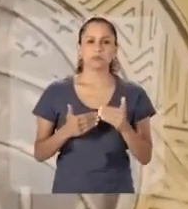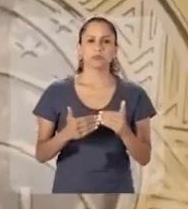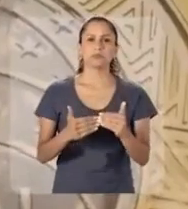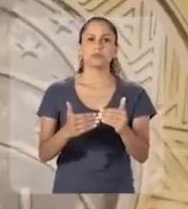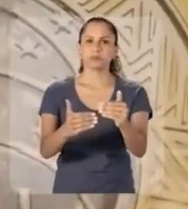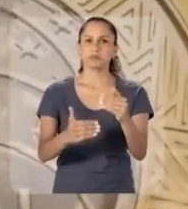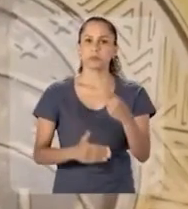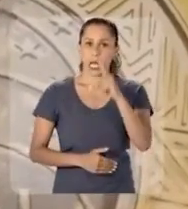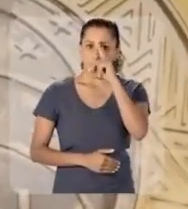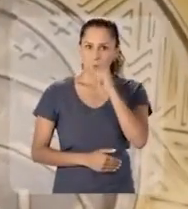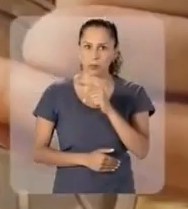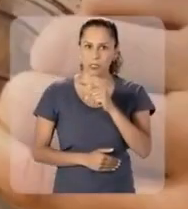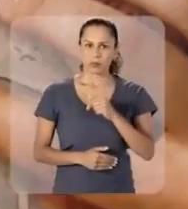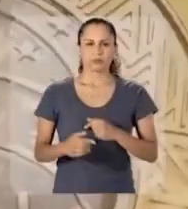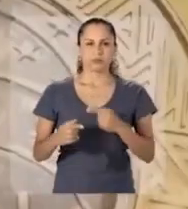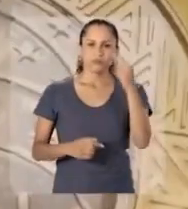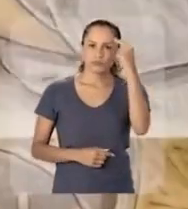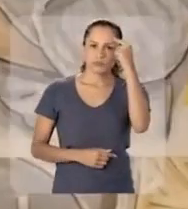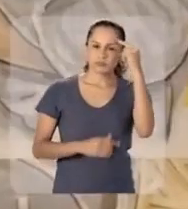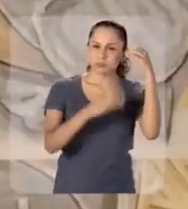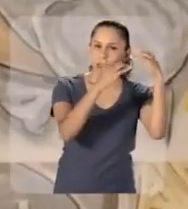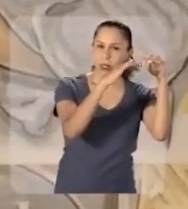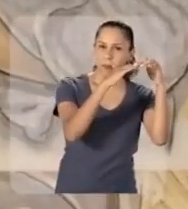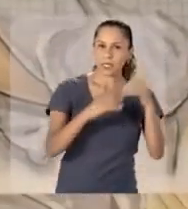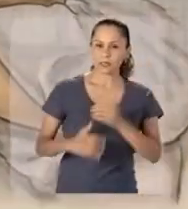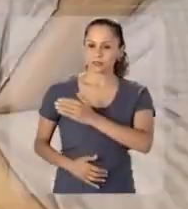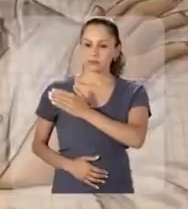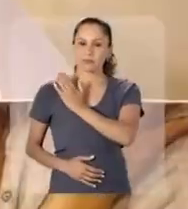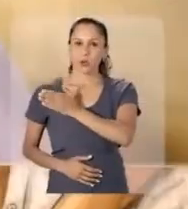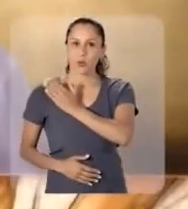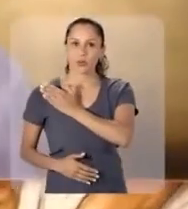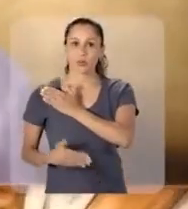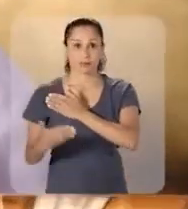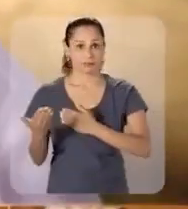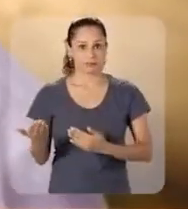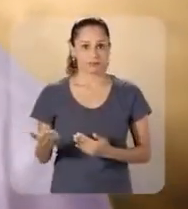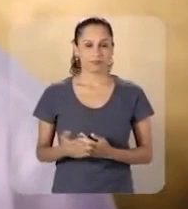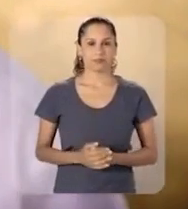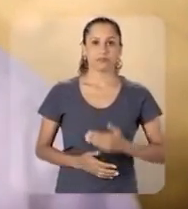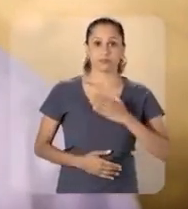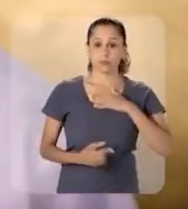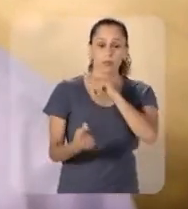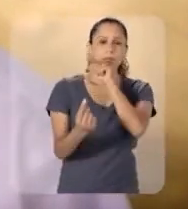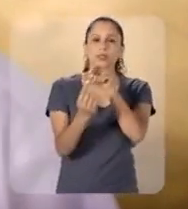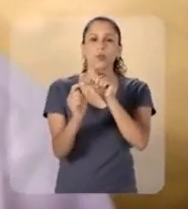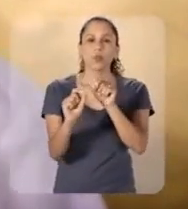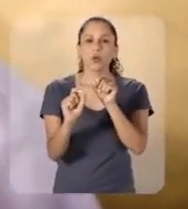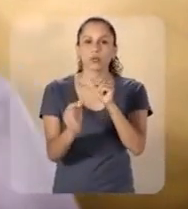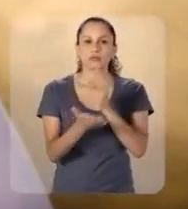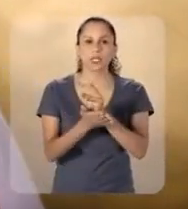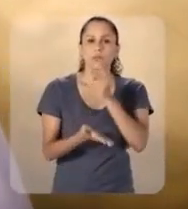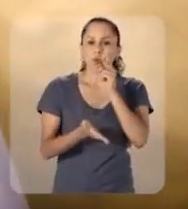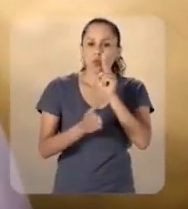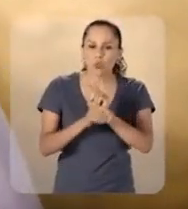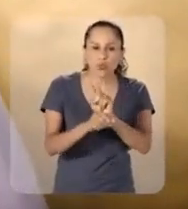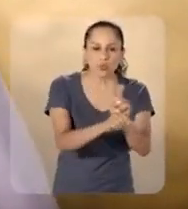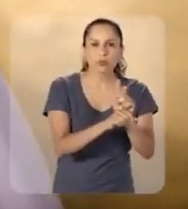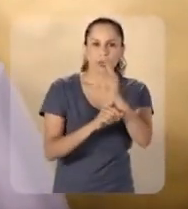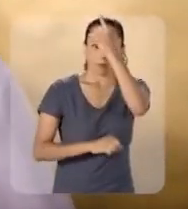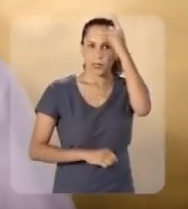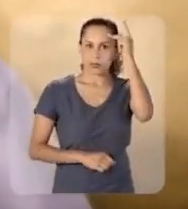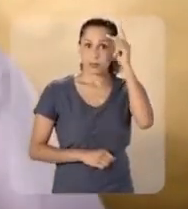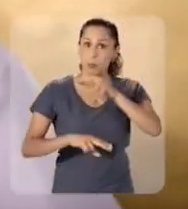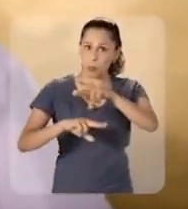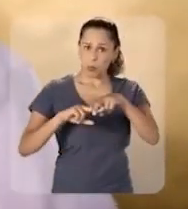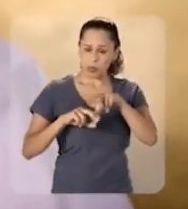geraldo alckmin por uma cabeça por outro coração ea vocação sempre foi cuidar de pessoas por isso me formei